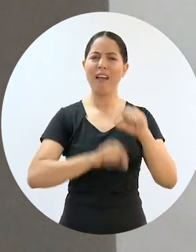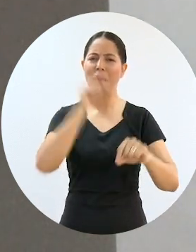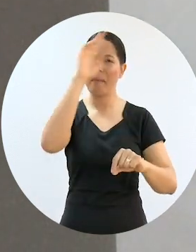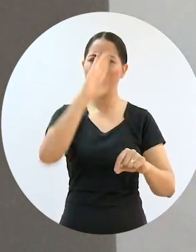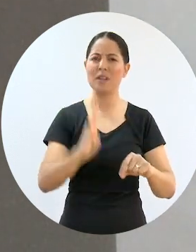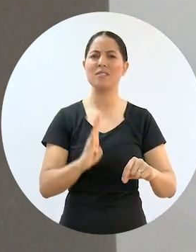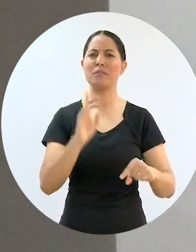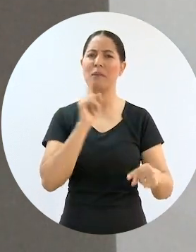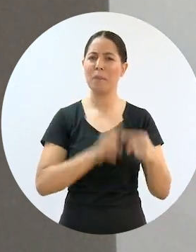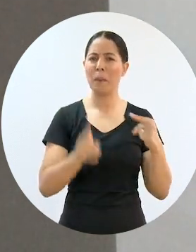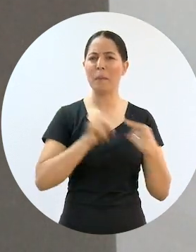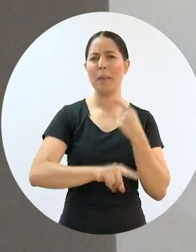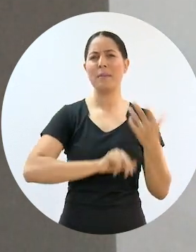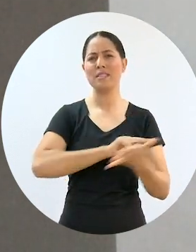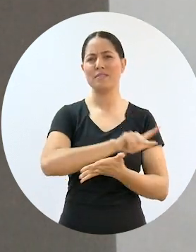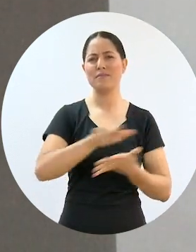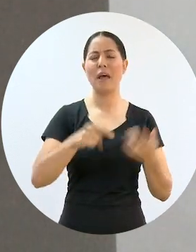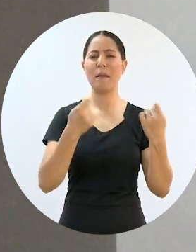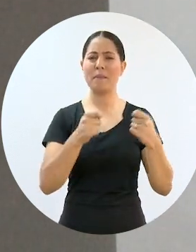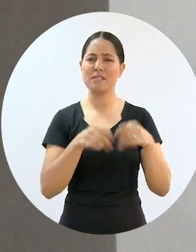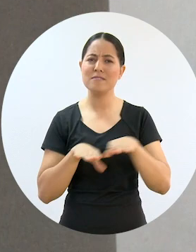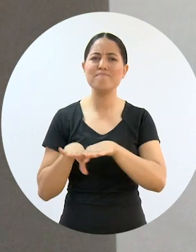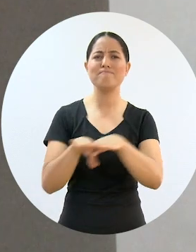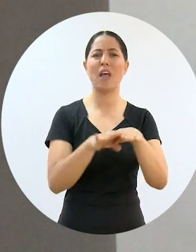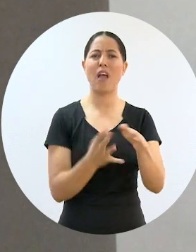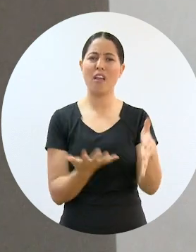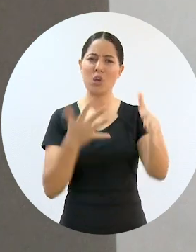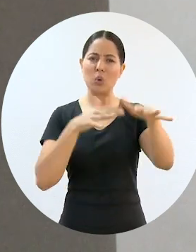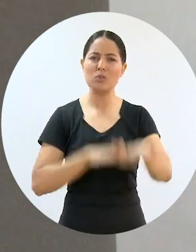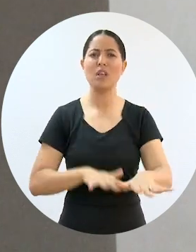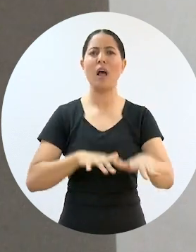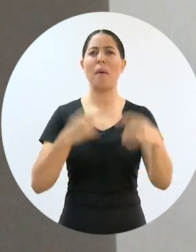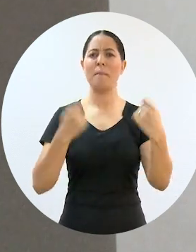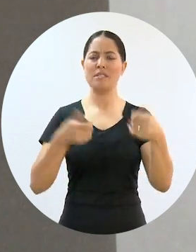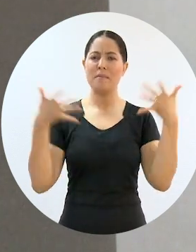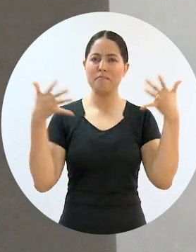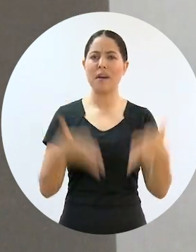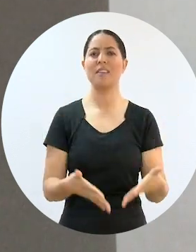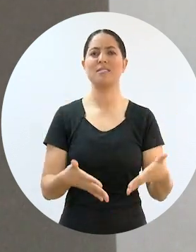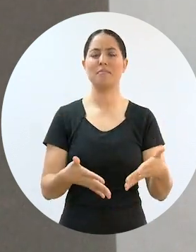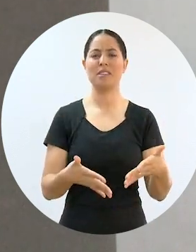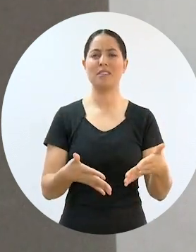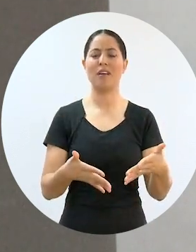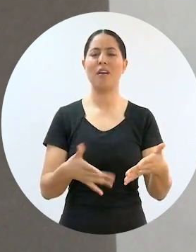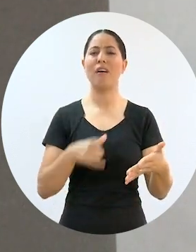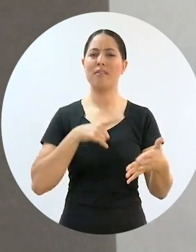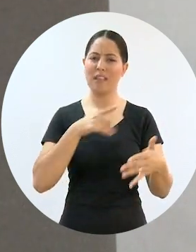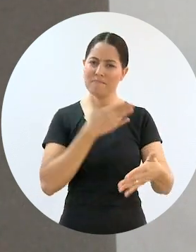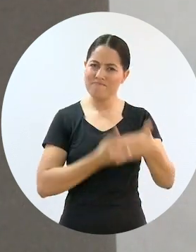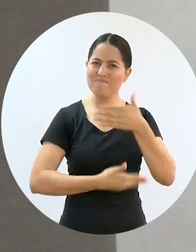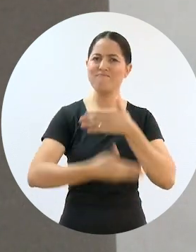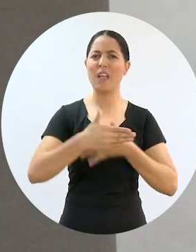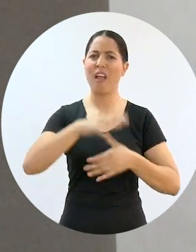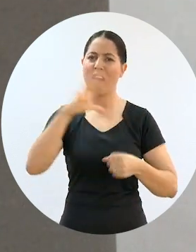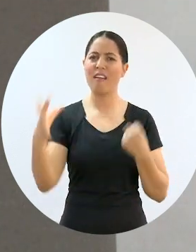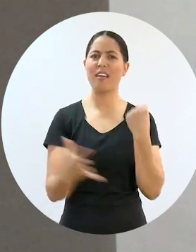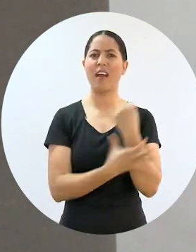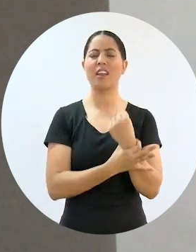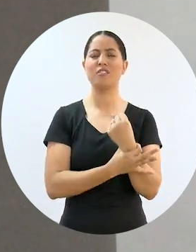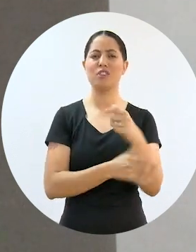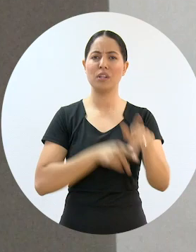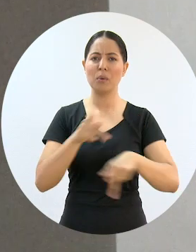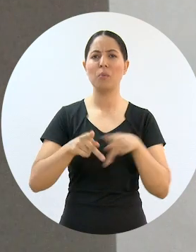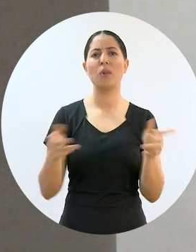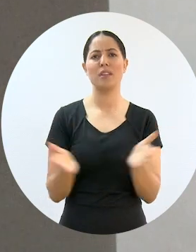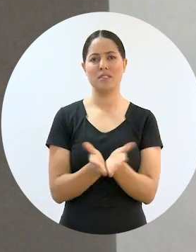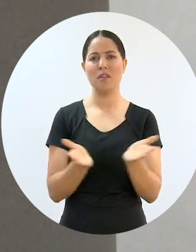tanto por fazer, em termos de igualdade, em termos de inclusão, em termos de participação, em termos de enfrentamento